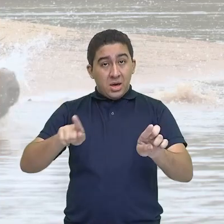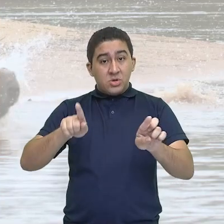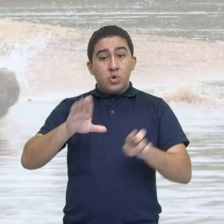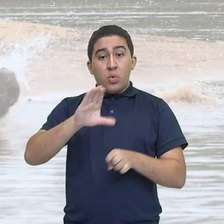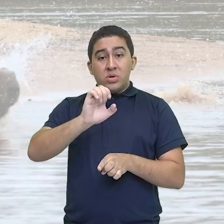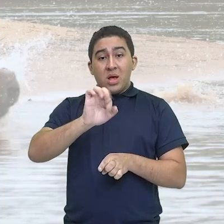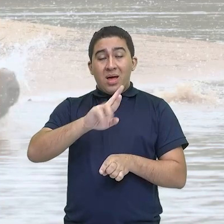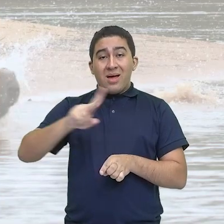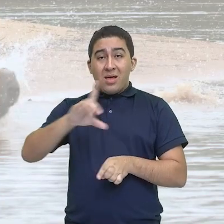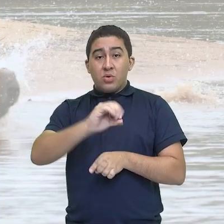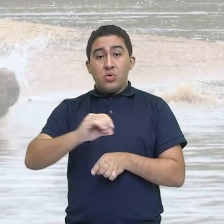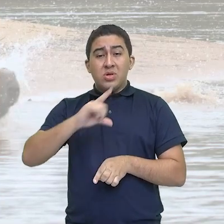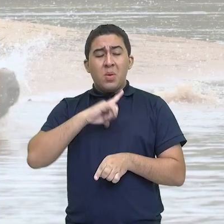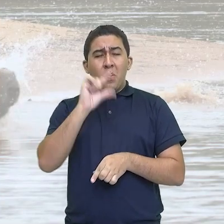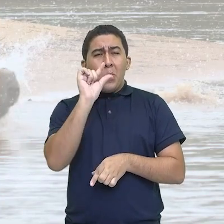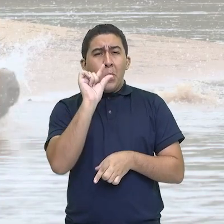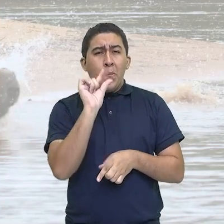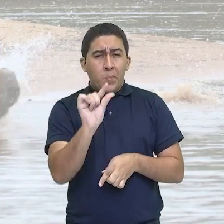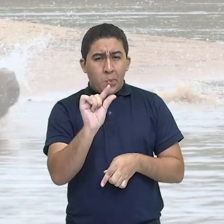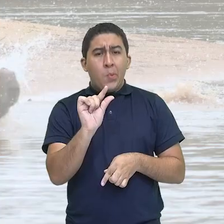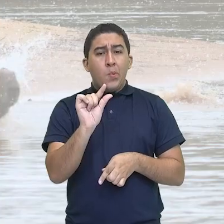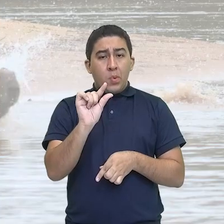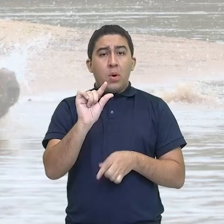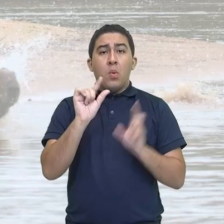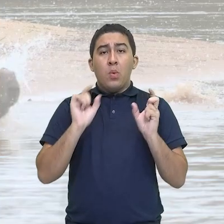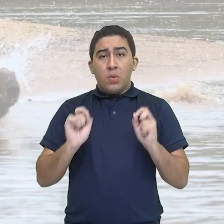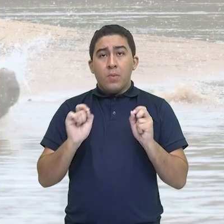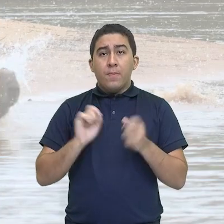cerrado já vai ter poucas